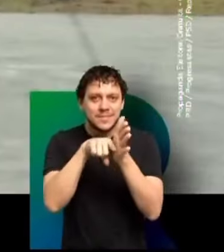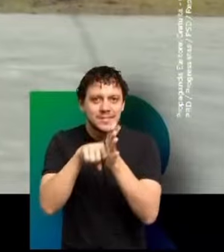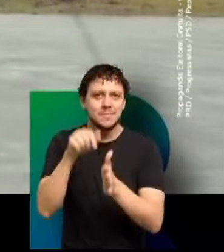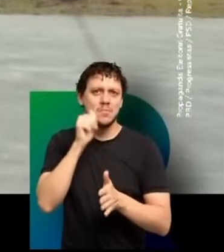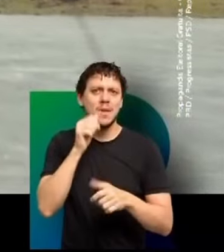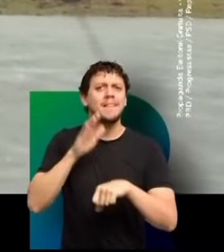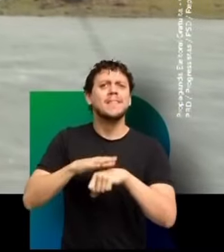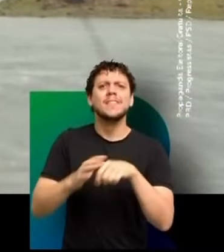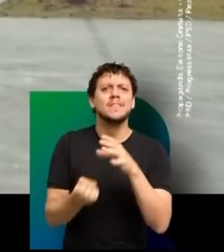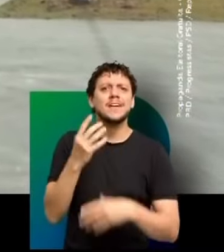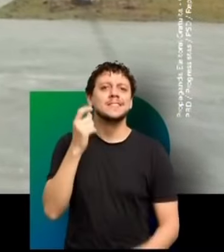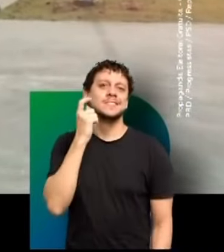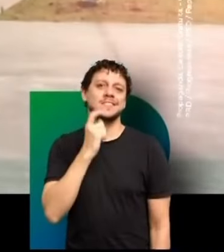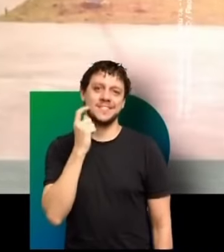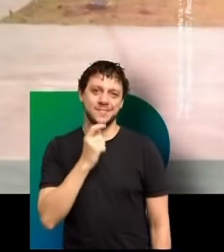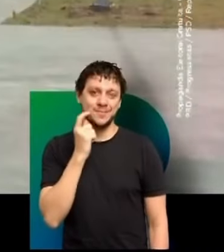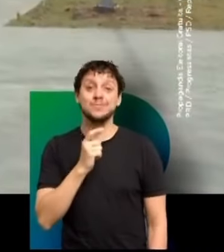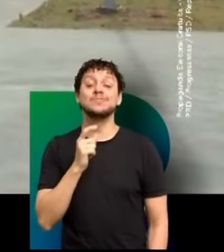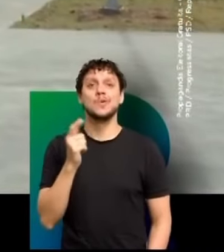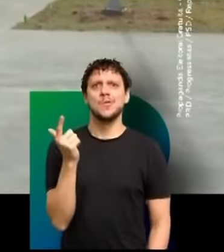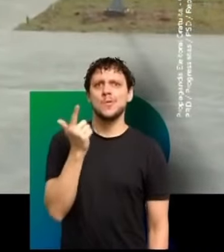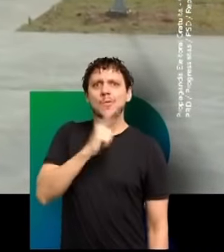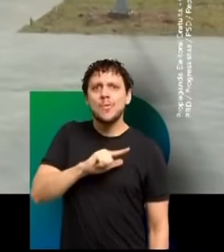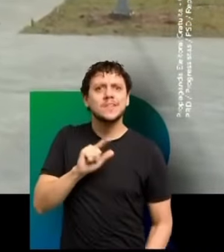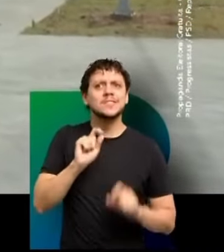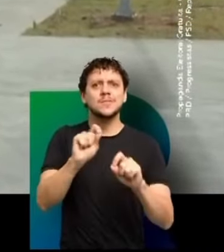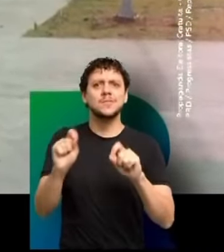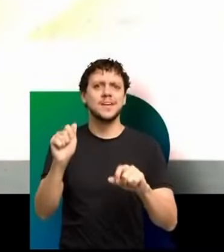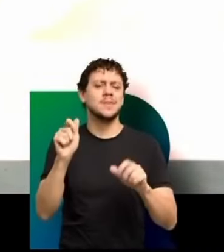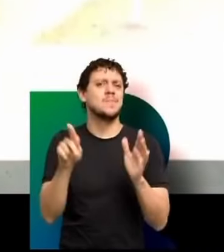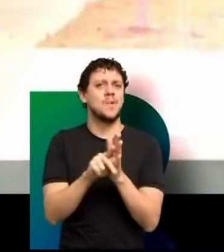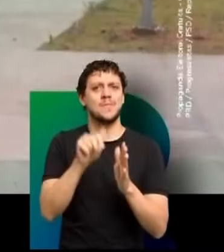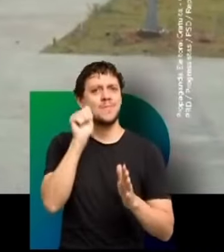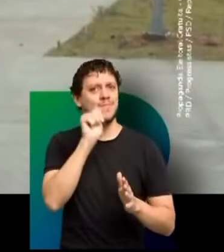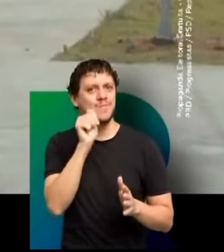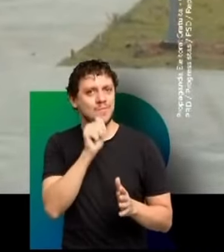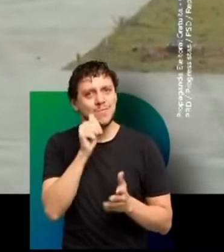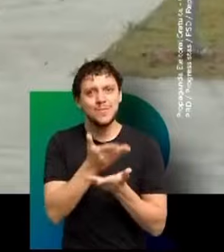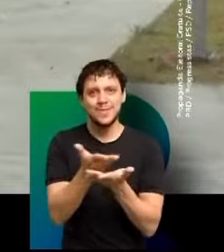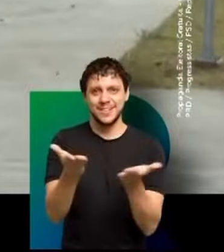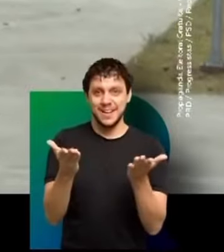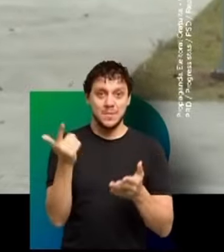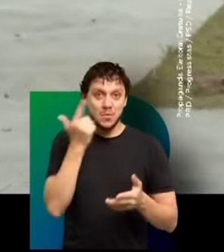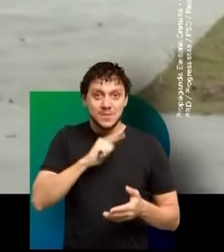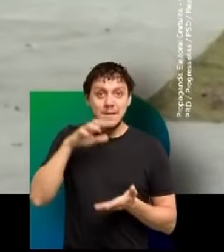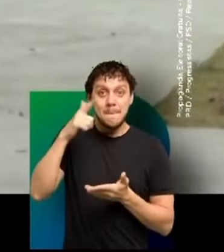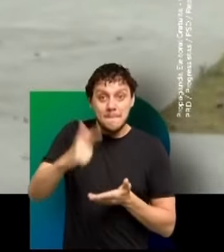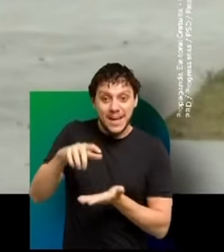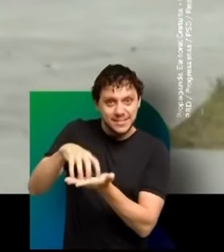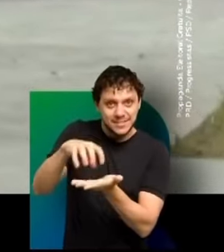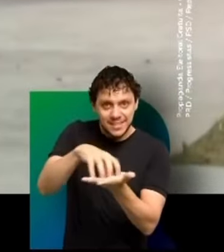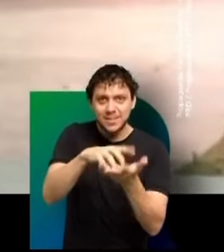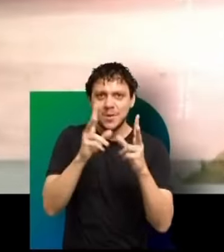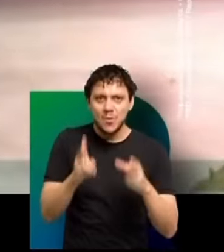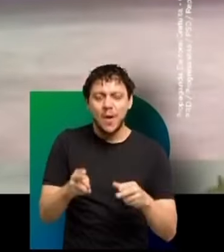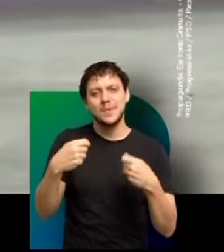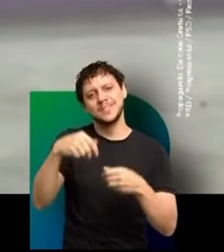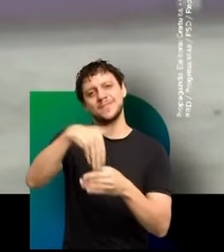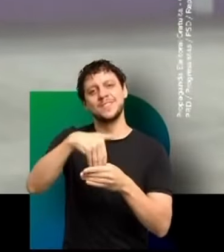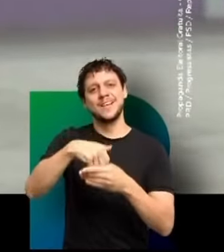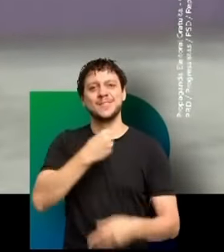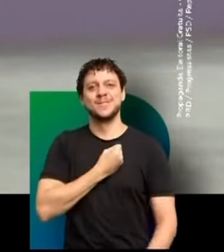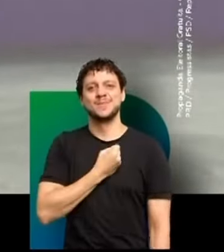Este é o Centro do Exame da Mulher, feito pelo Ricardo Nunes. Uma conquista das mulheres. E para conseguir mais